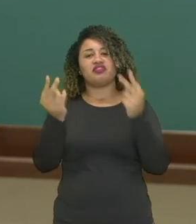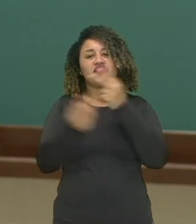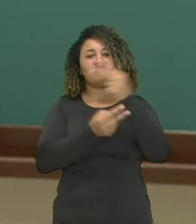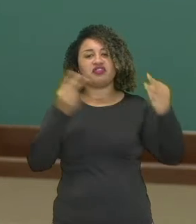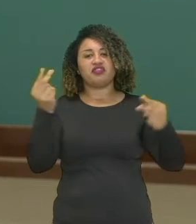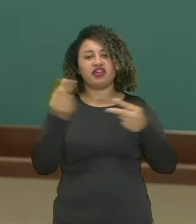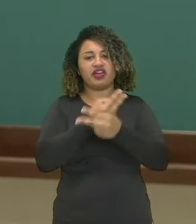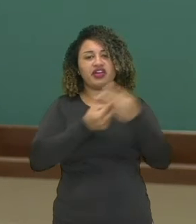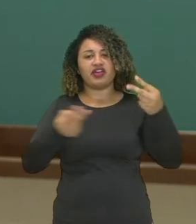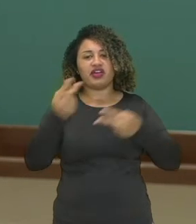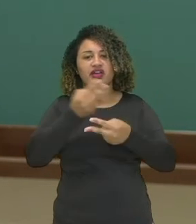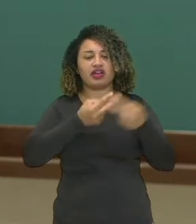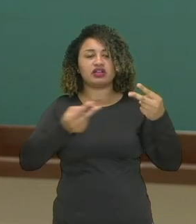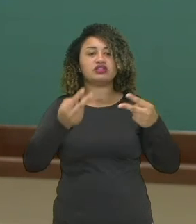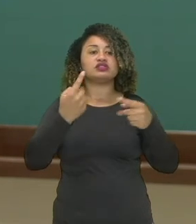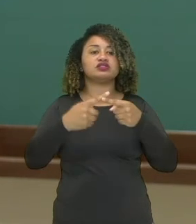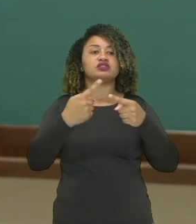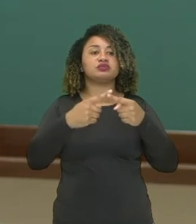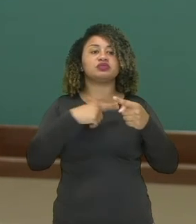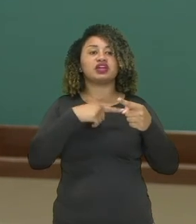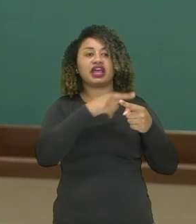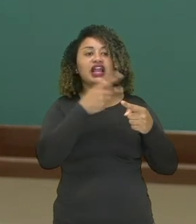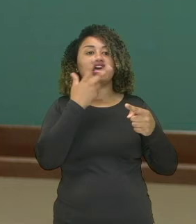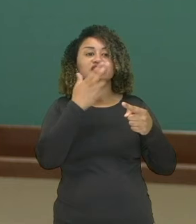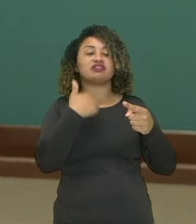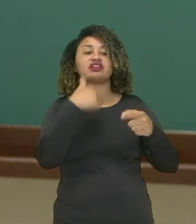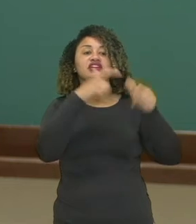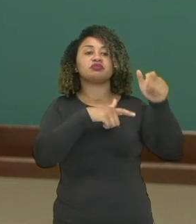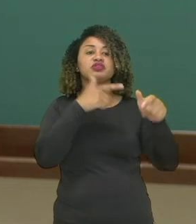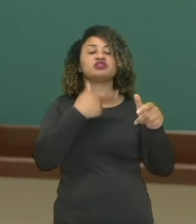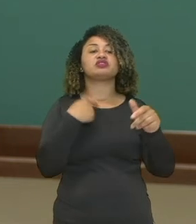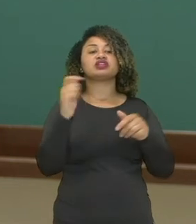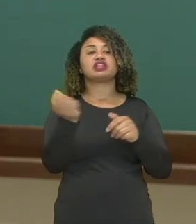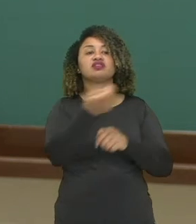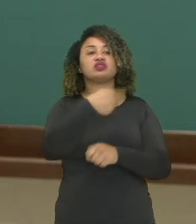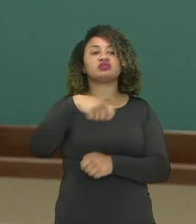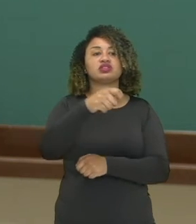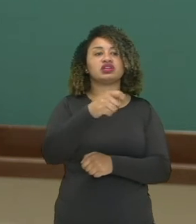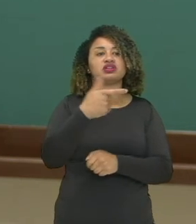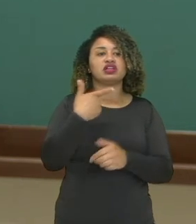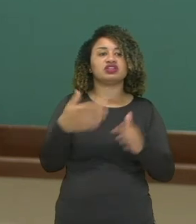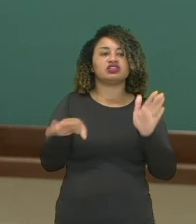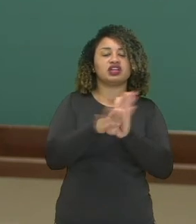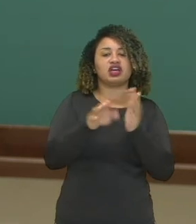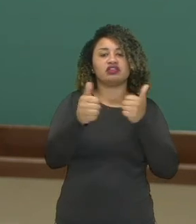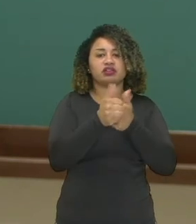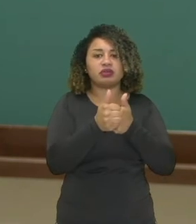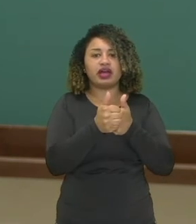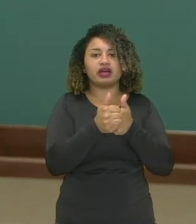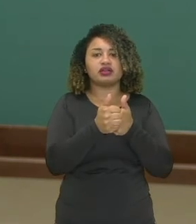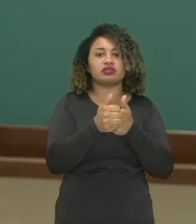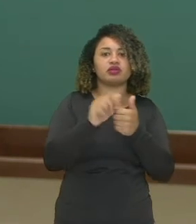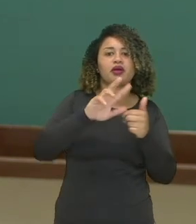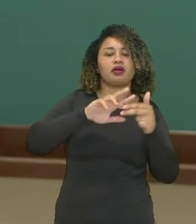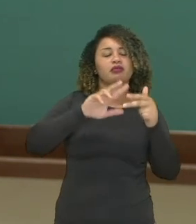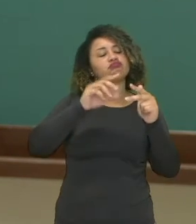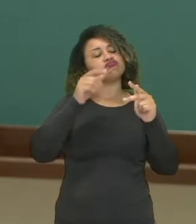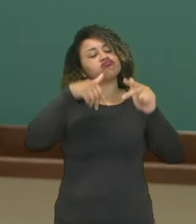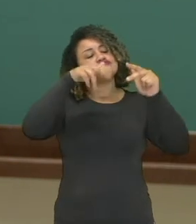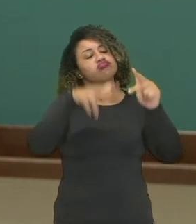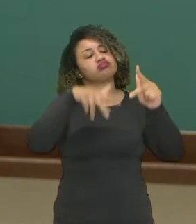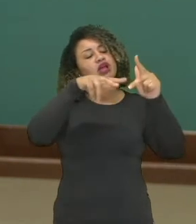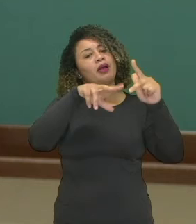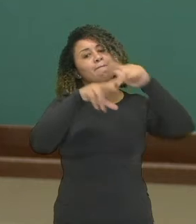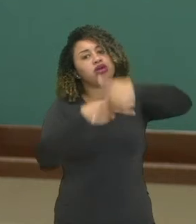moinho de vento eram pessoas que eles estavam lutando, né? E ele chegava perto, o moinho de vento derrubava, ele acreditava que estava numa luta de